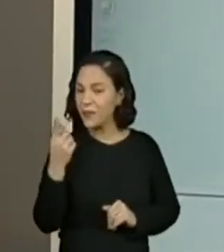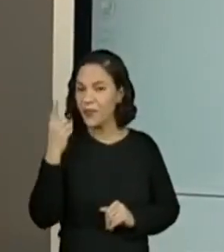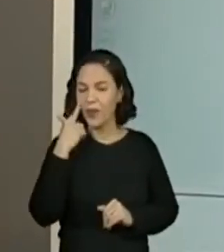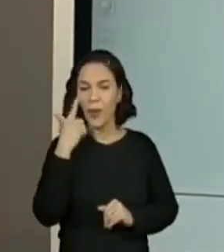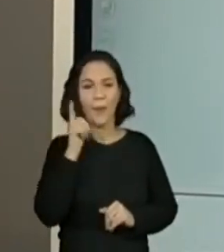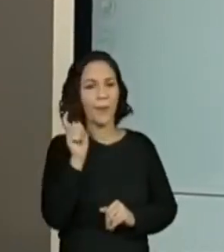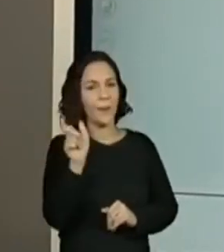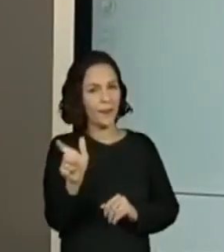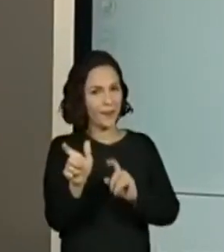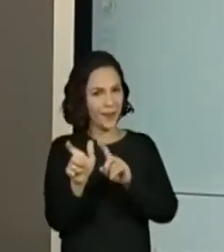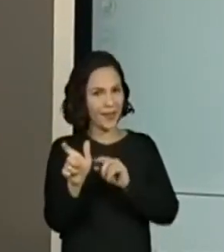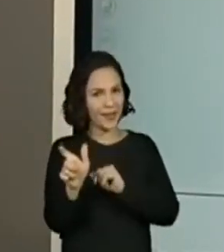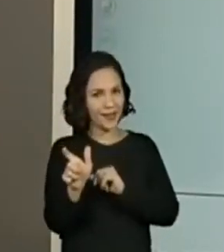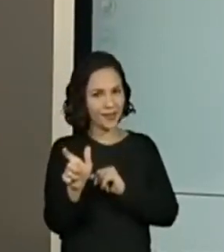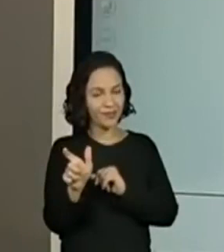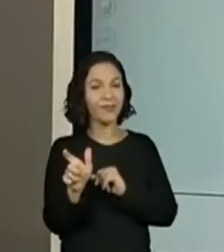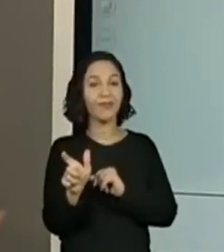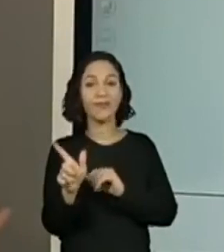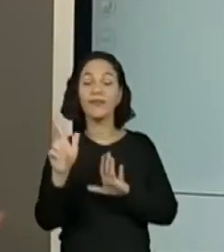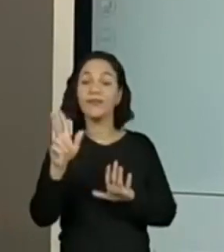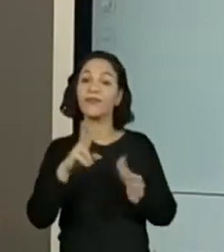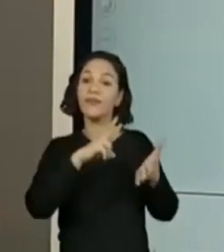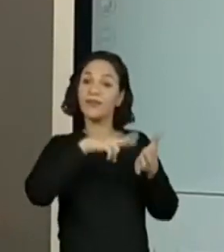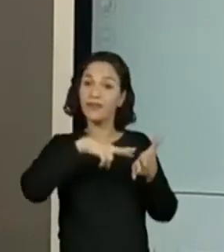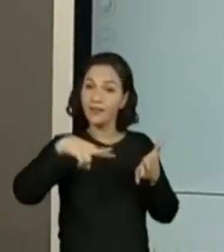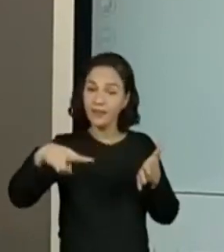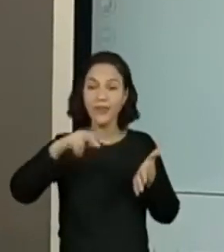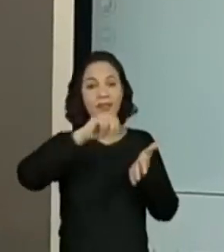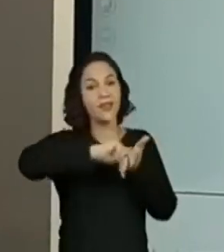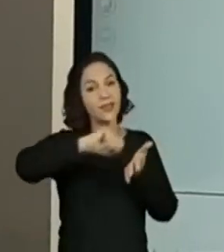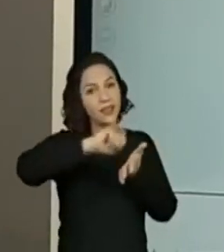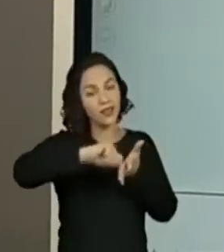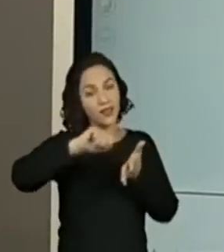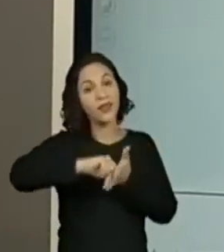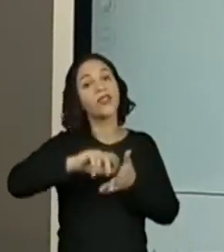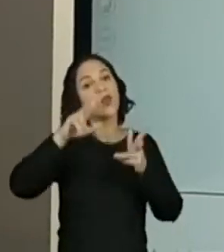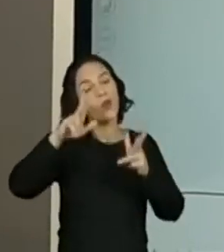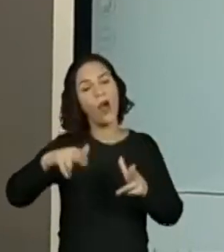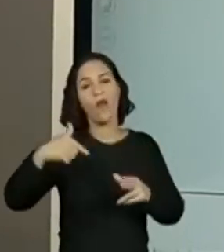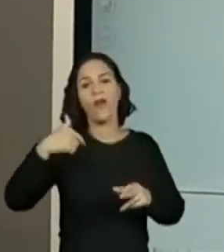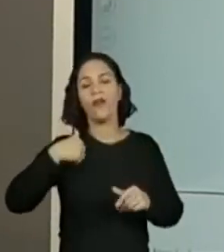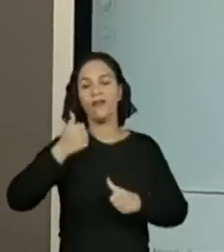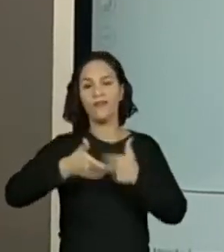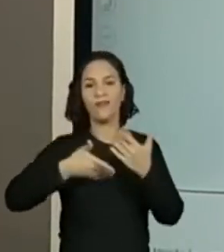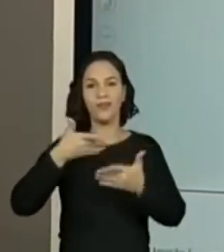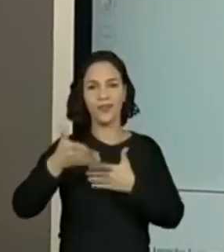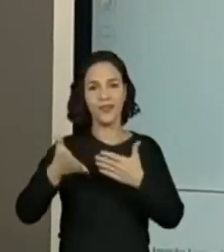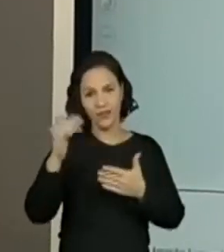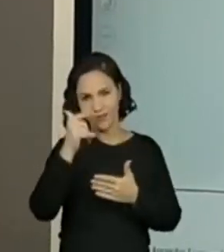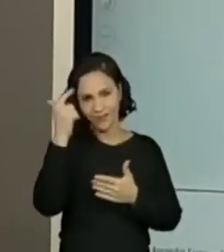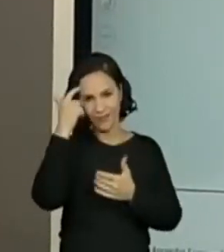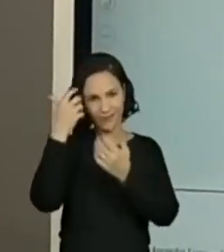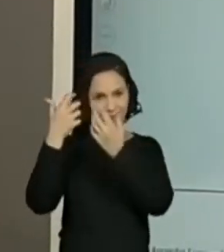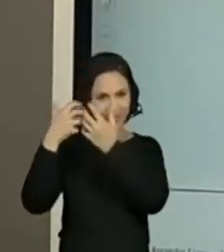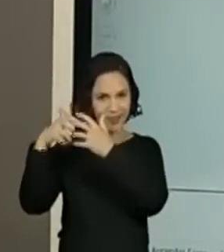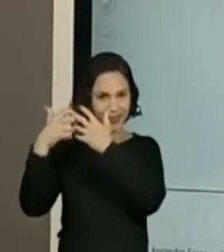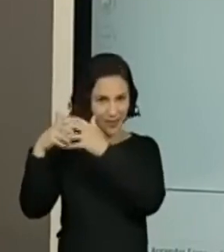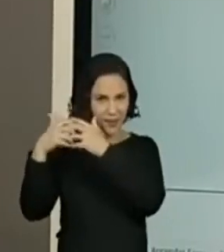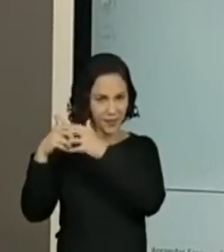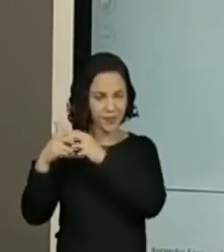está conversando e eles escreveram e leram para a professora Kelly igual ela leu para vocês. Vamos pensar um pouquinho nessas